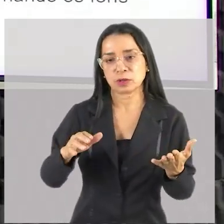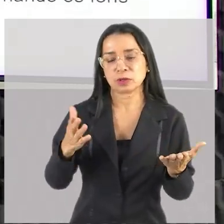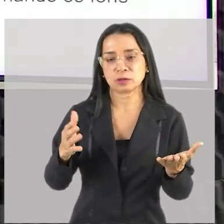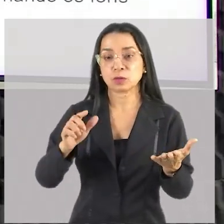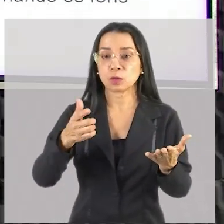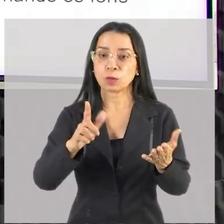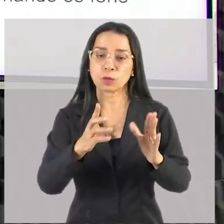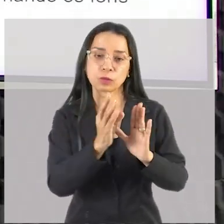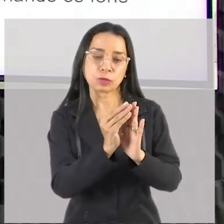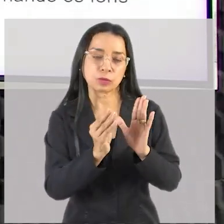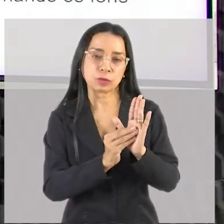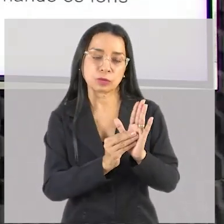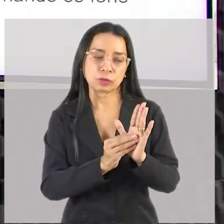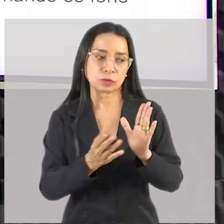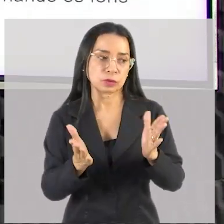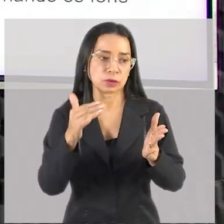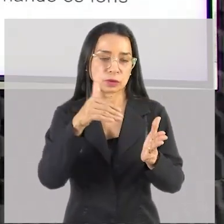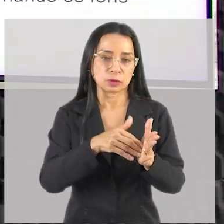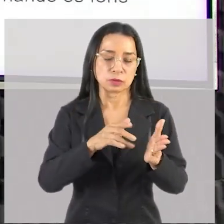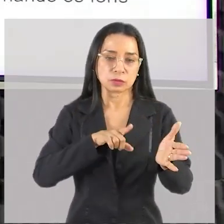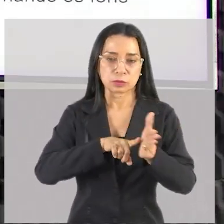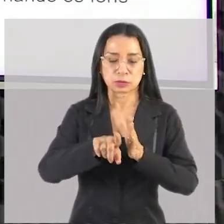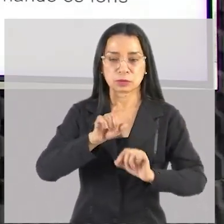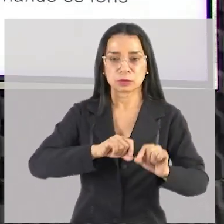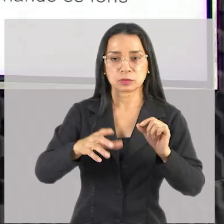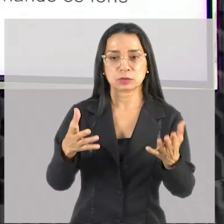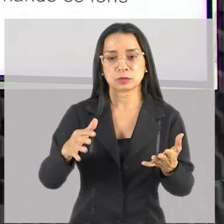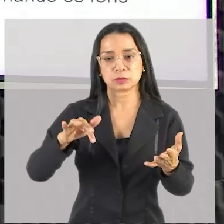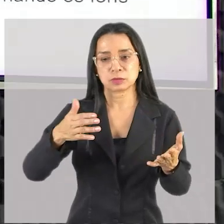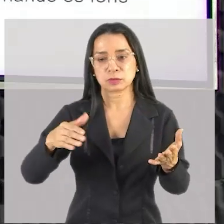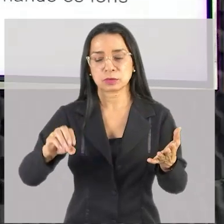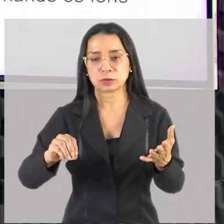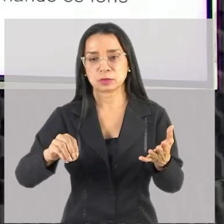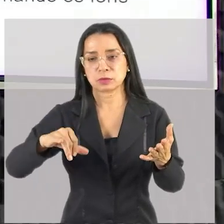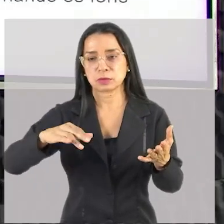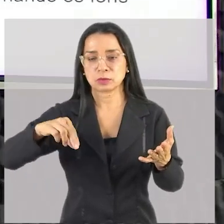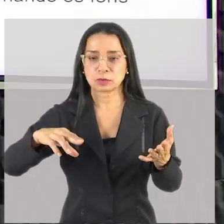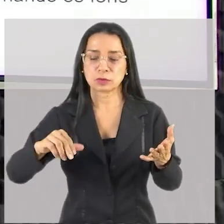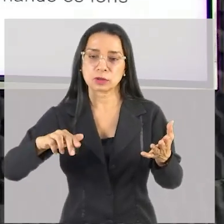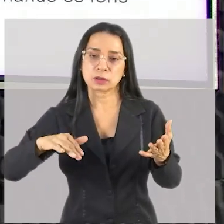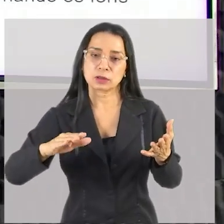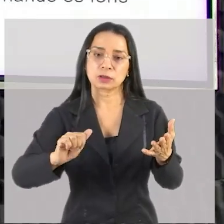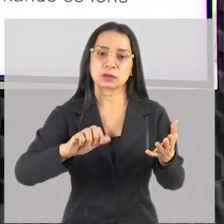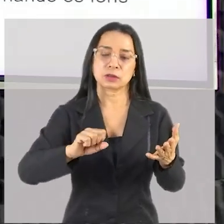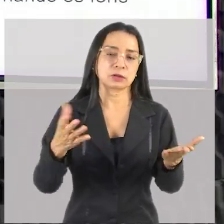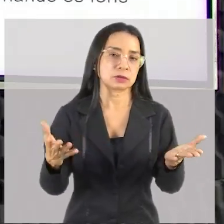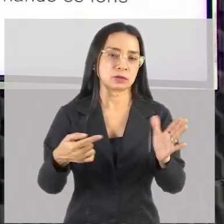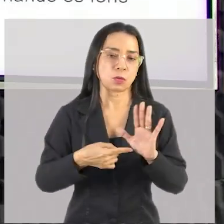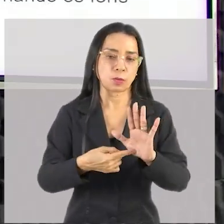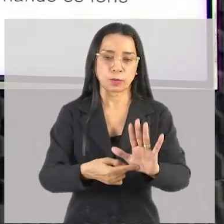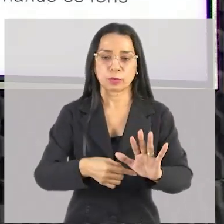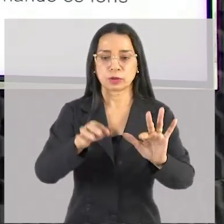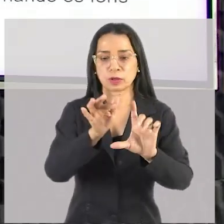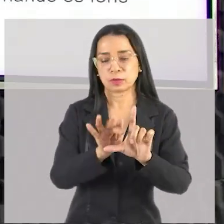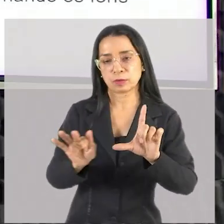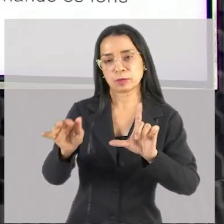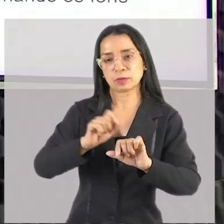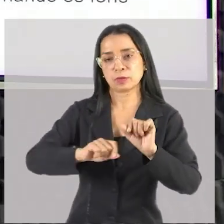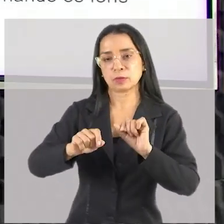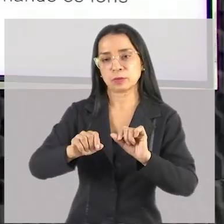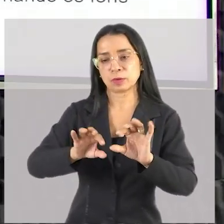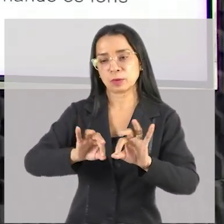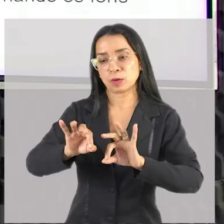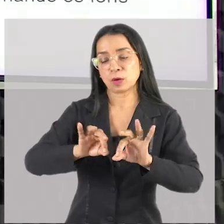estequiometria. Porque uma das últimas questões de função inorgânica da UEMA, ele não dava fórmula, eu montava